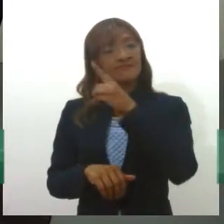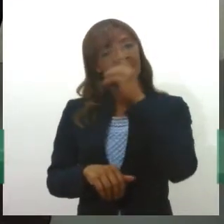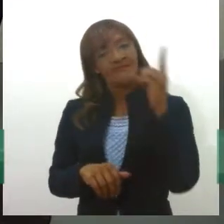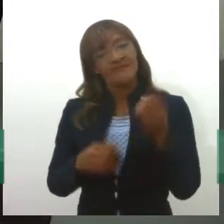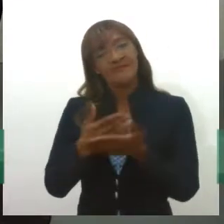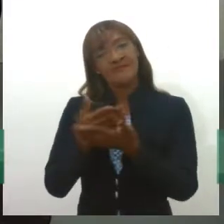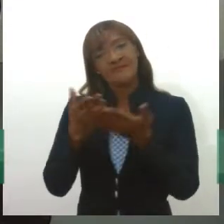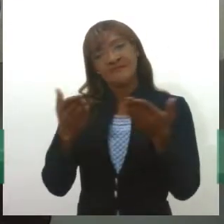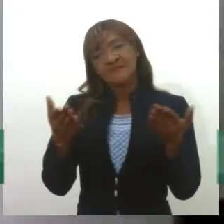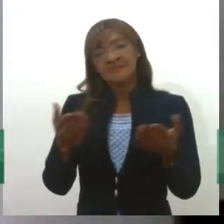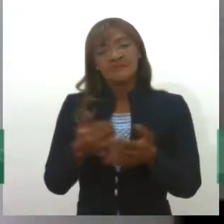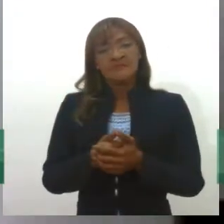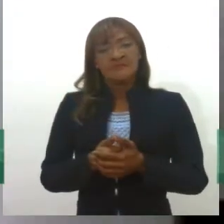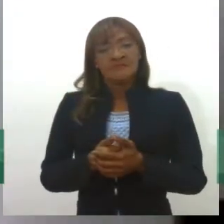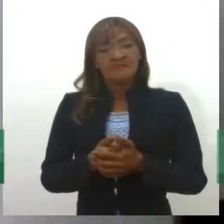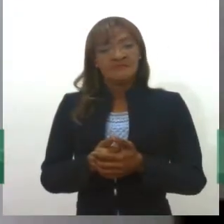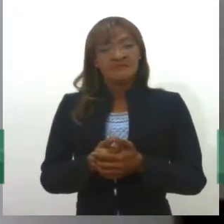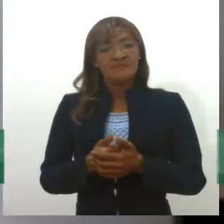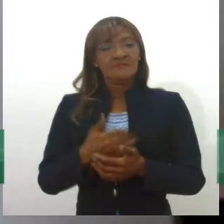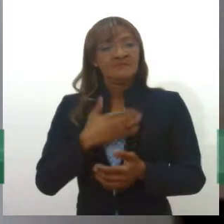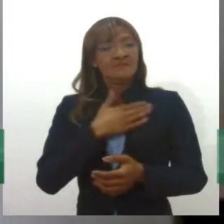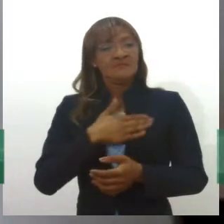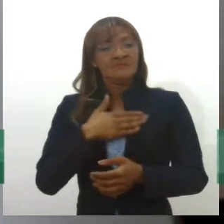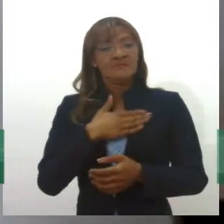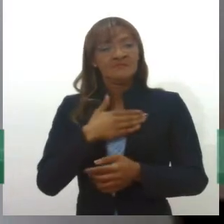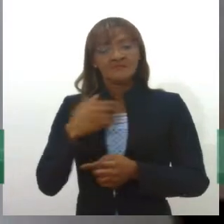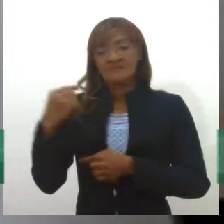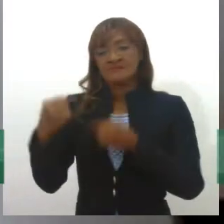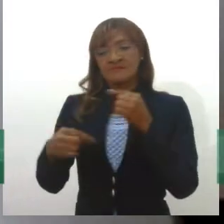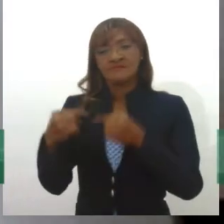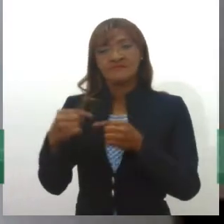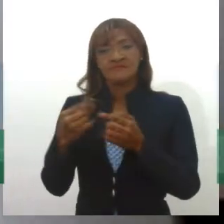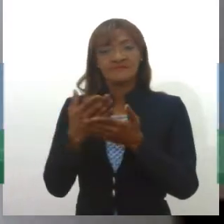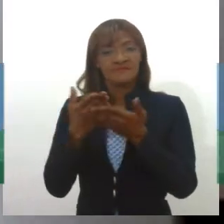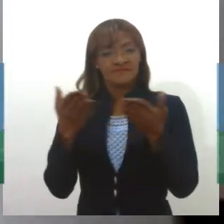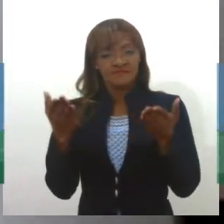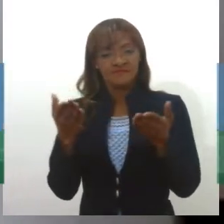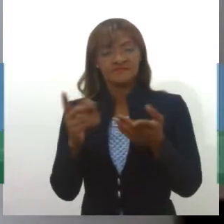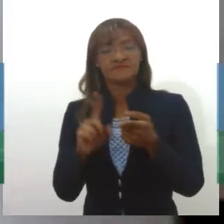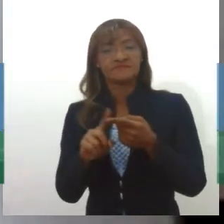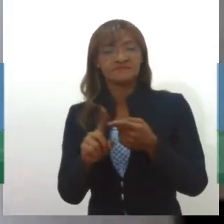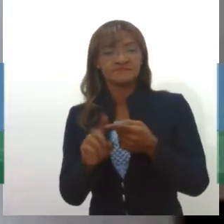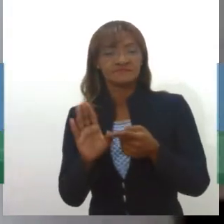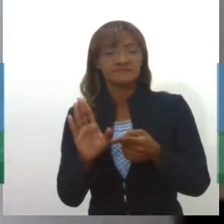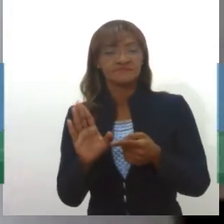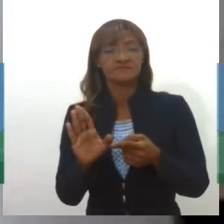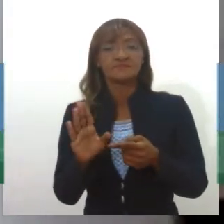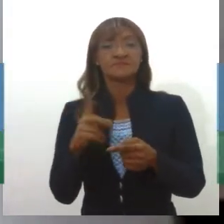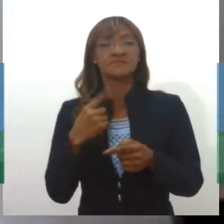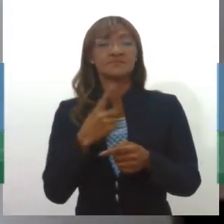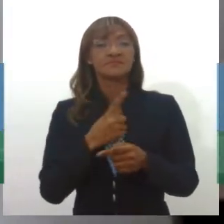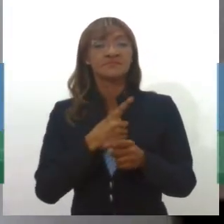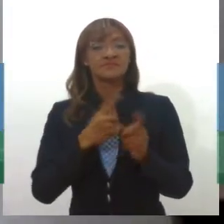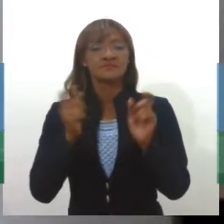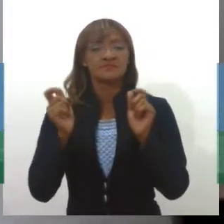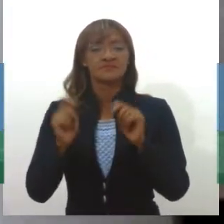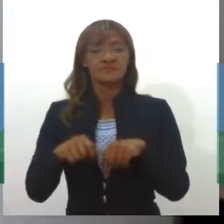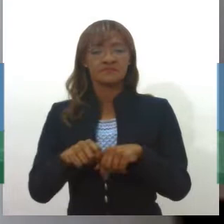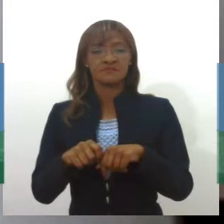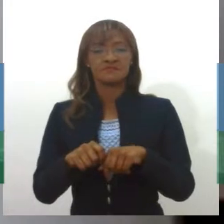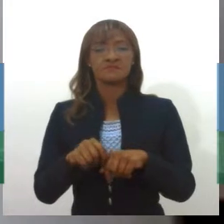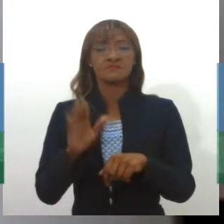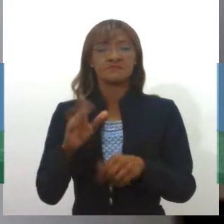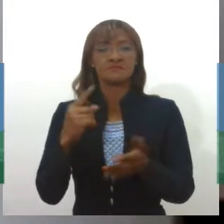Dia. É uma satisfação estar debatendo esse tema com vocês. E eu acho que só o fato da gente ter colocado isso nas